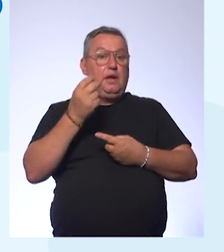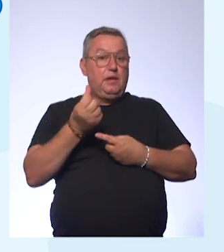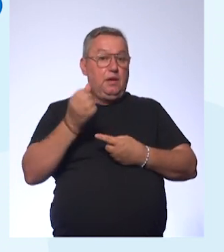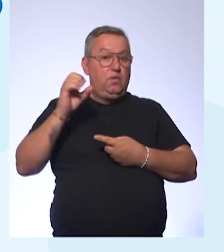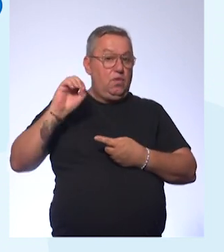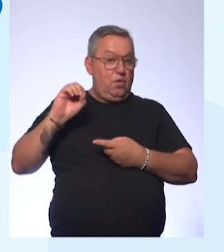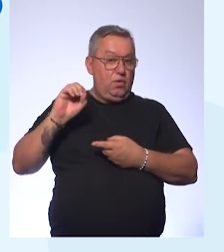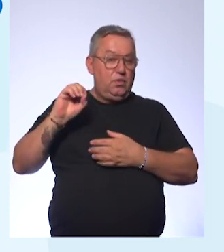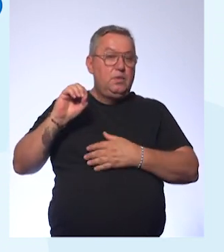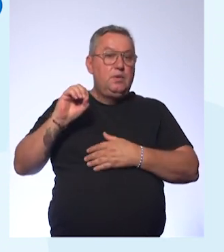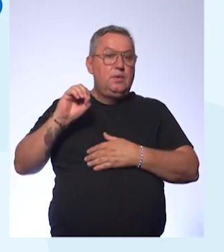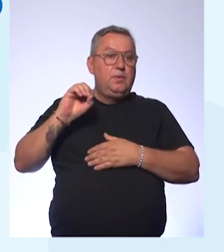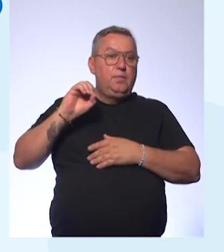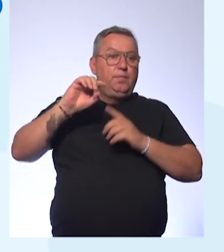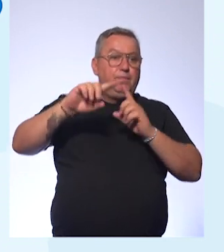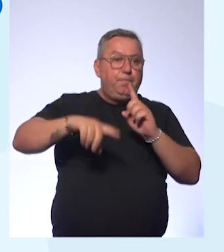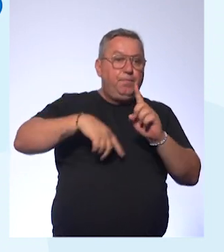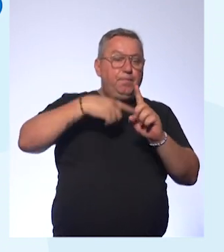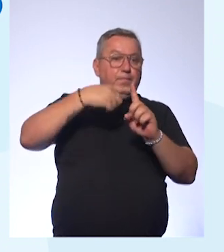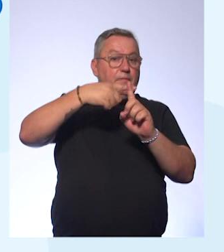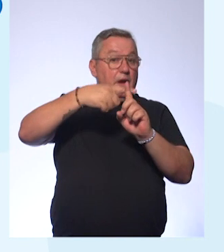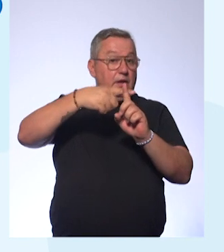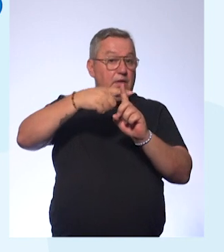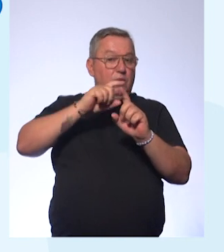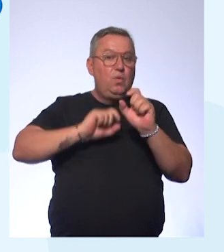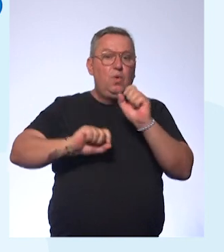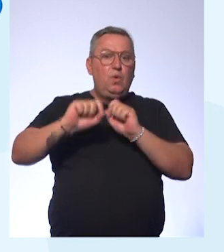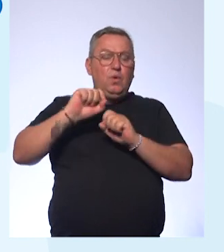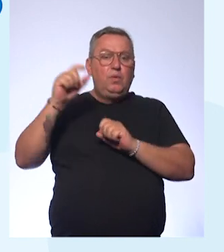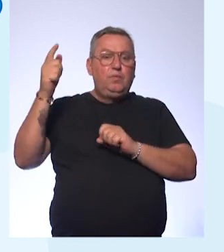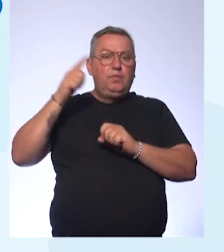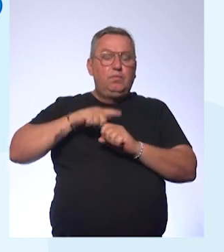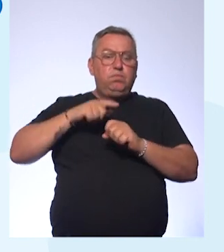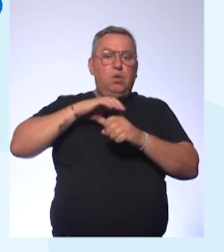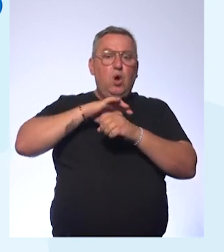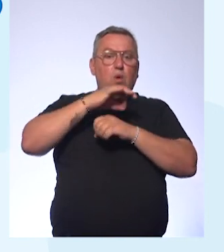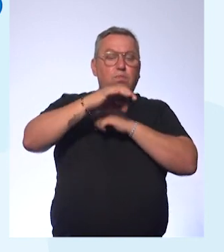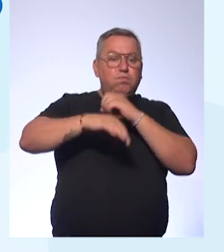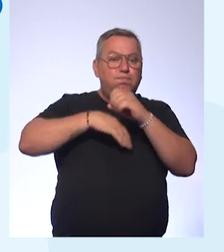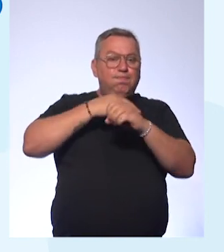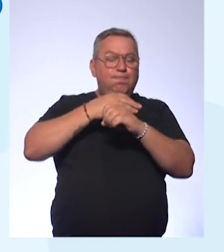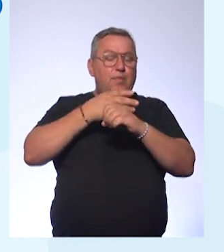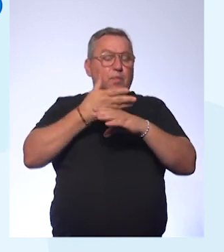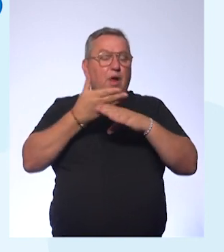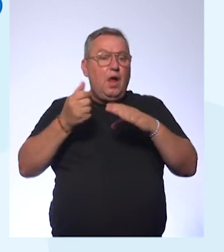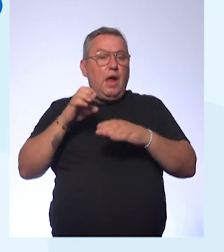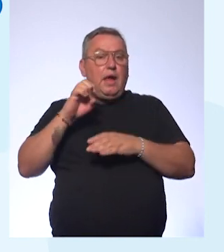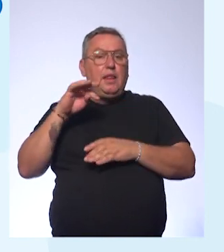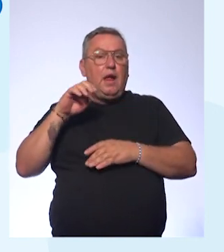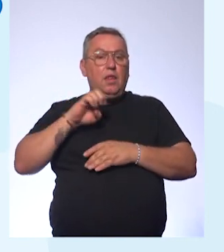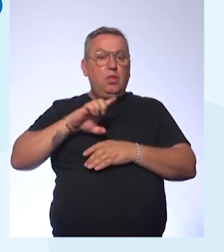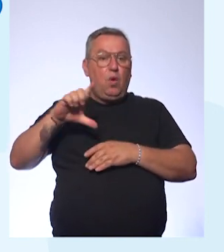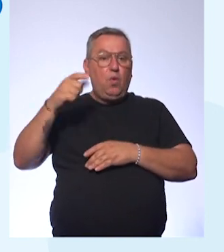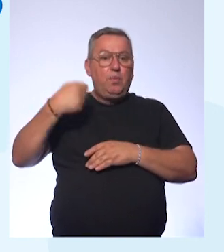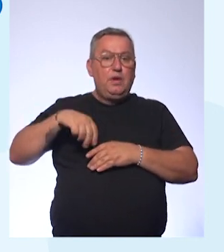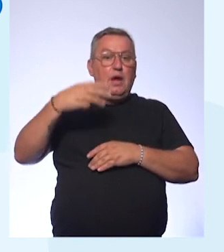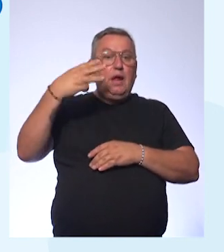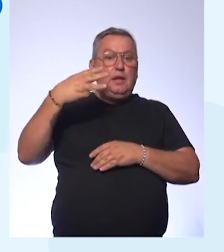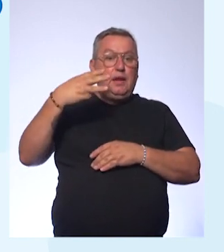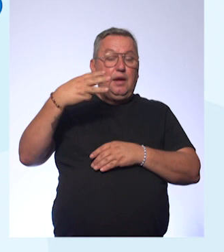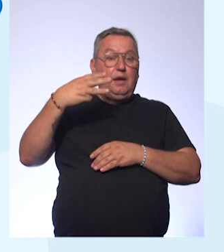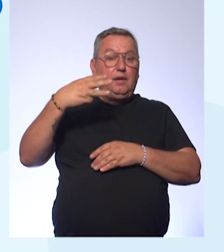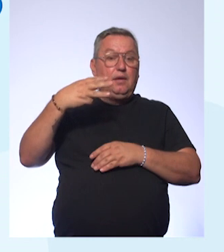C2H6O. Mas, para queimar uma molécula de etanol, são necessárias 3 moléculas de gás